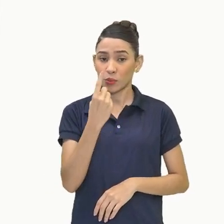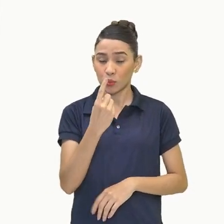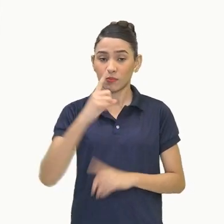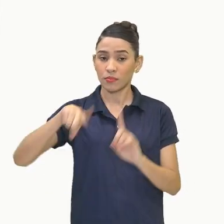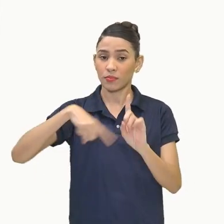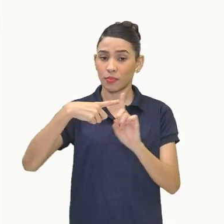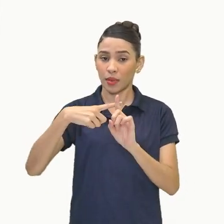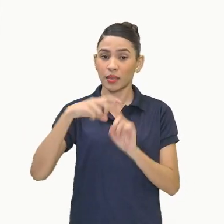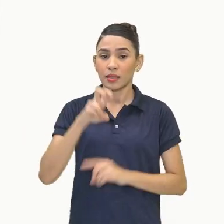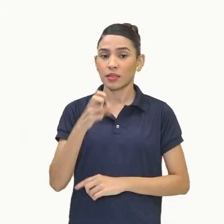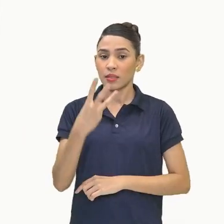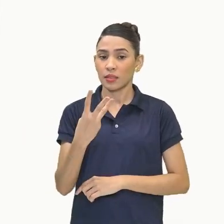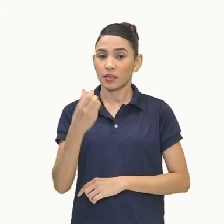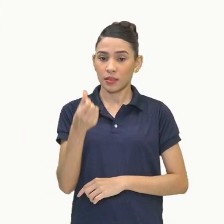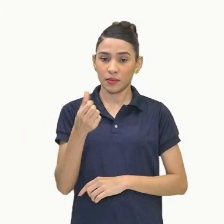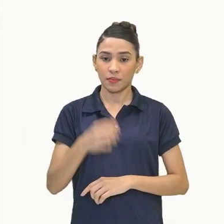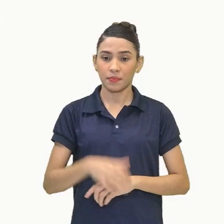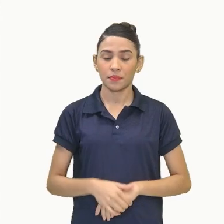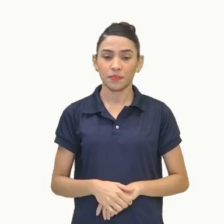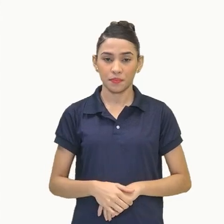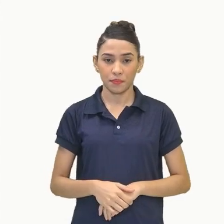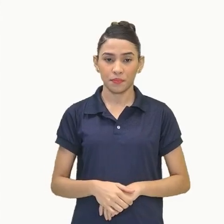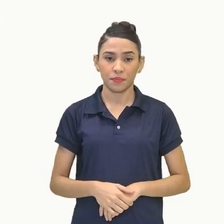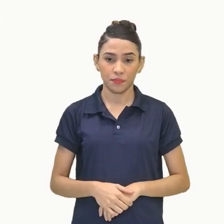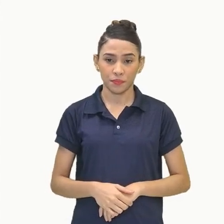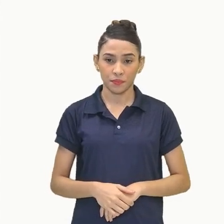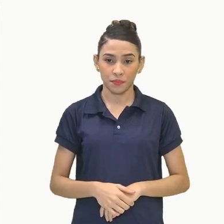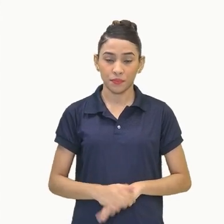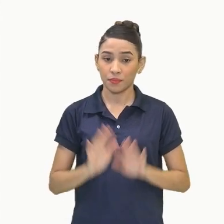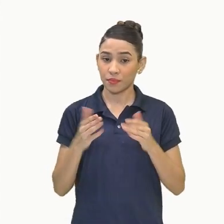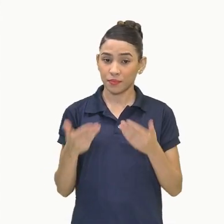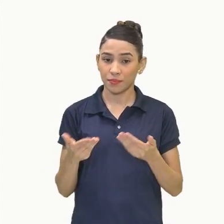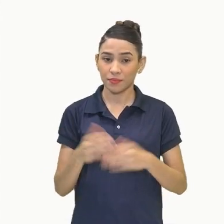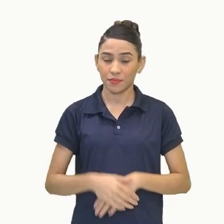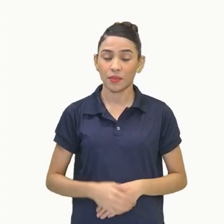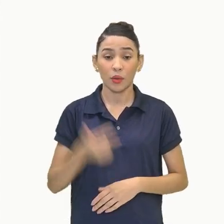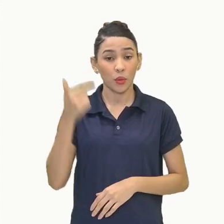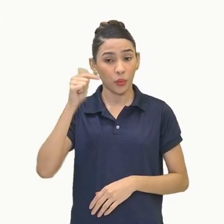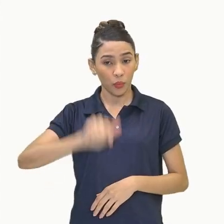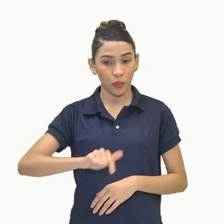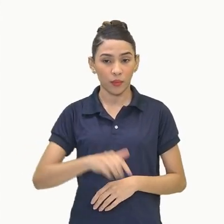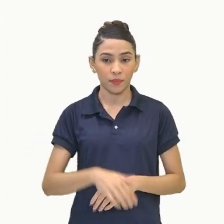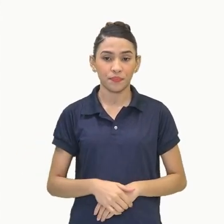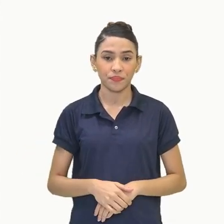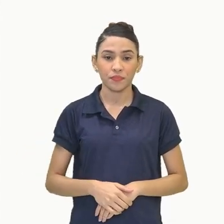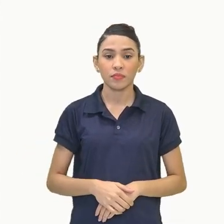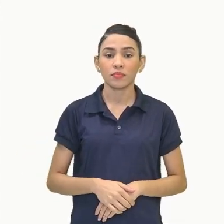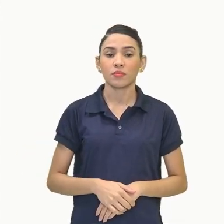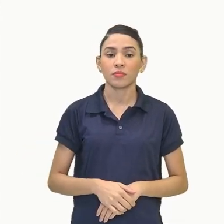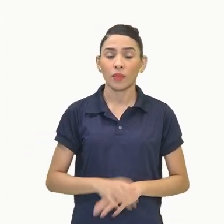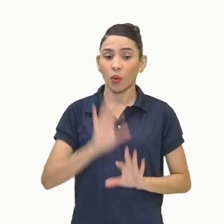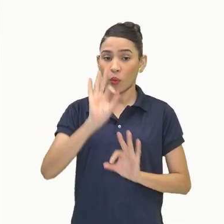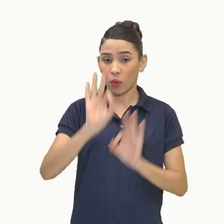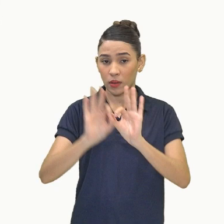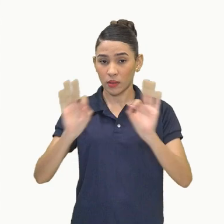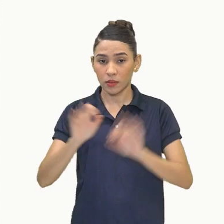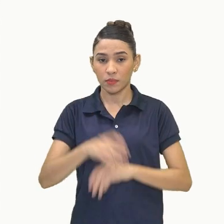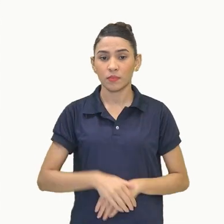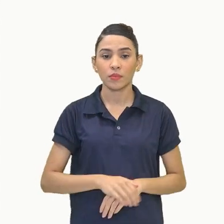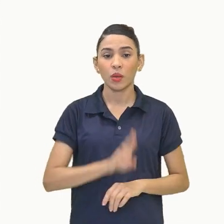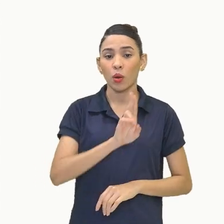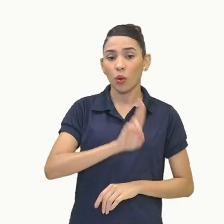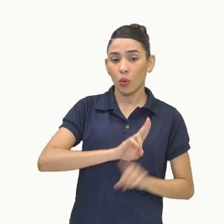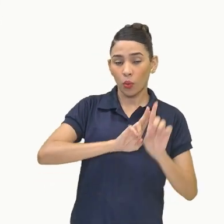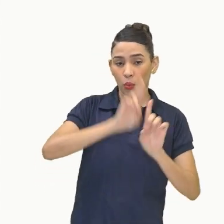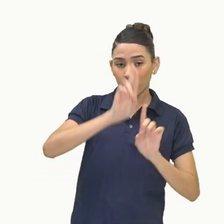3.431 somado com 536. Então, novamente, vou escrever a unidade,